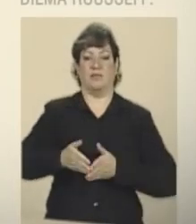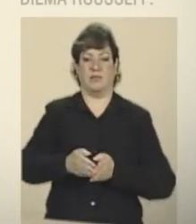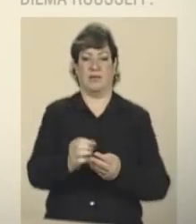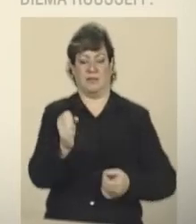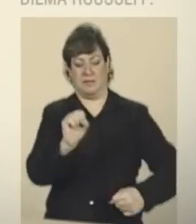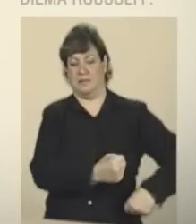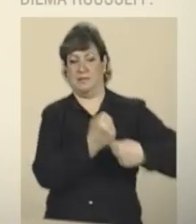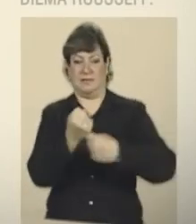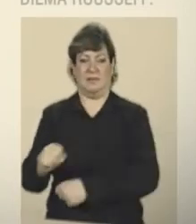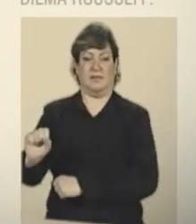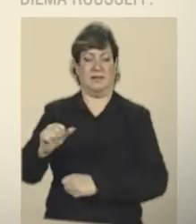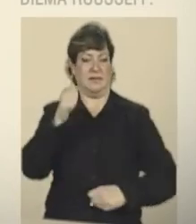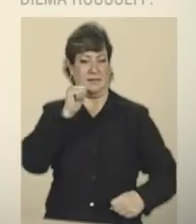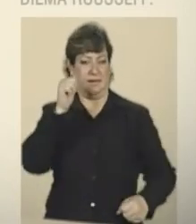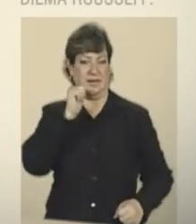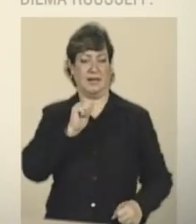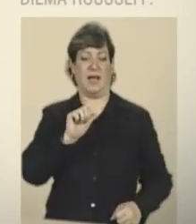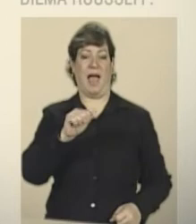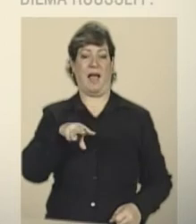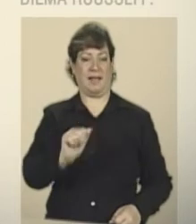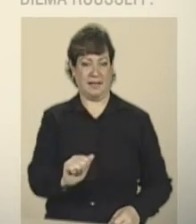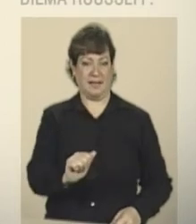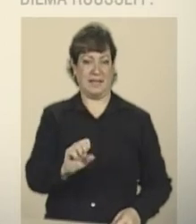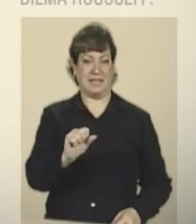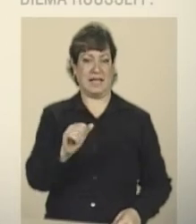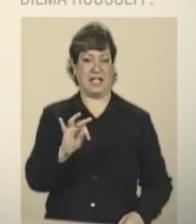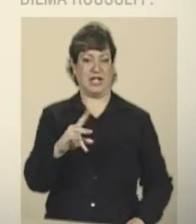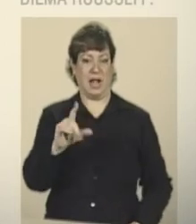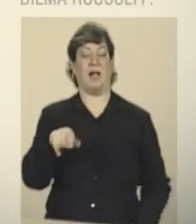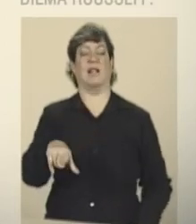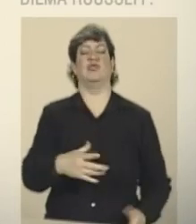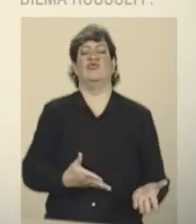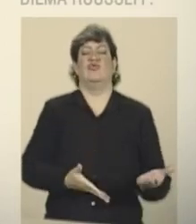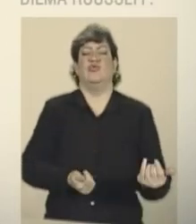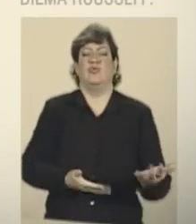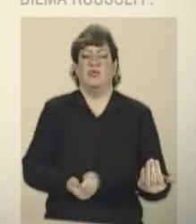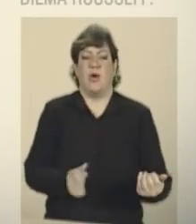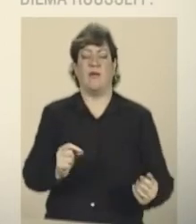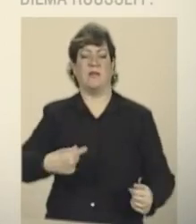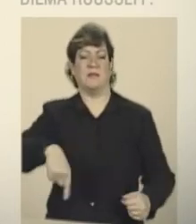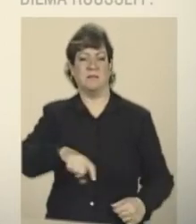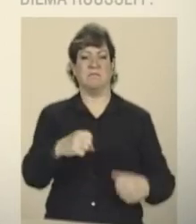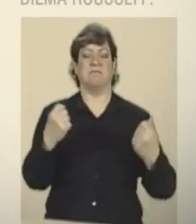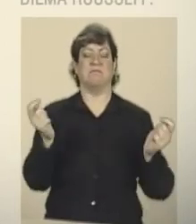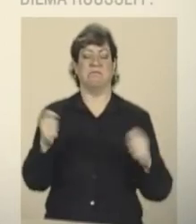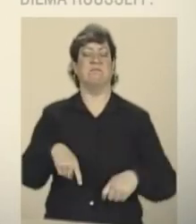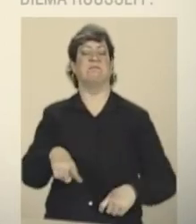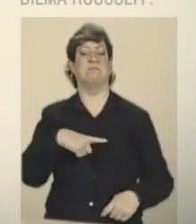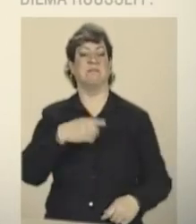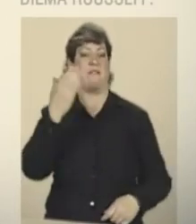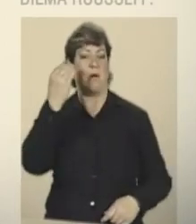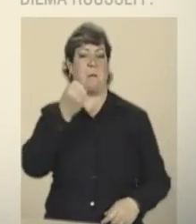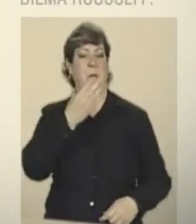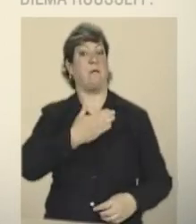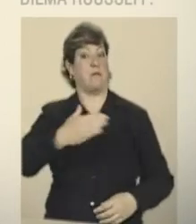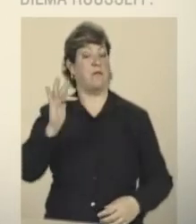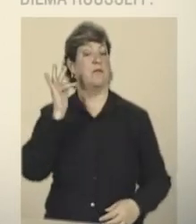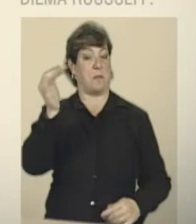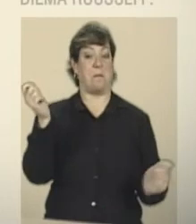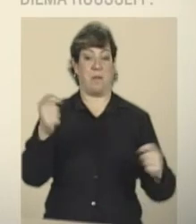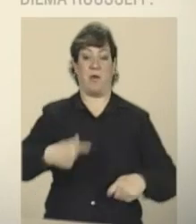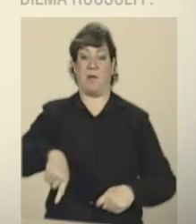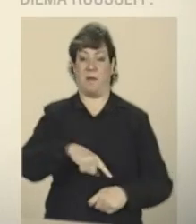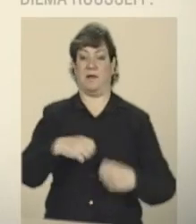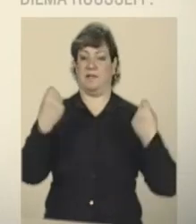uma das mais jovens atletas da delegação brasileira e uma das promessas para o futuro de